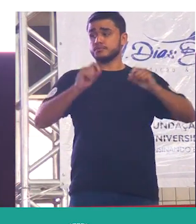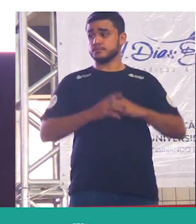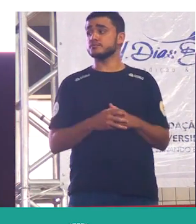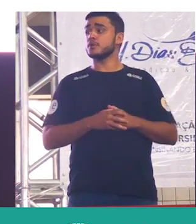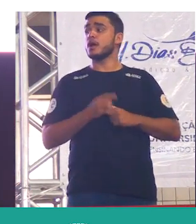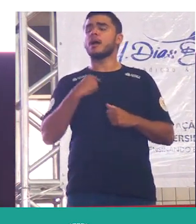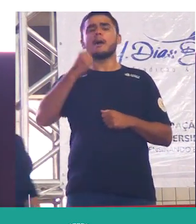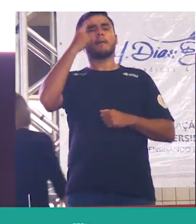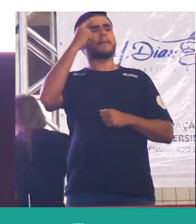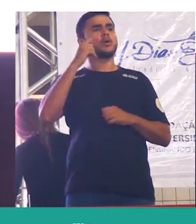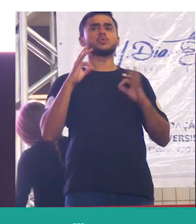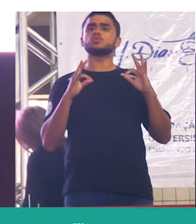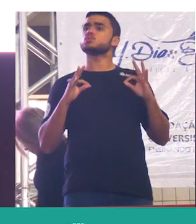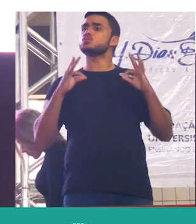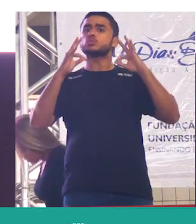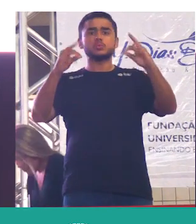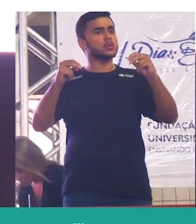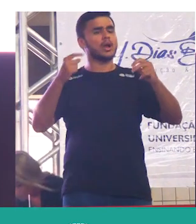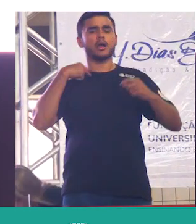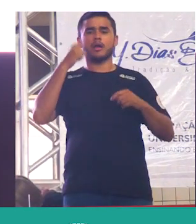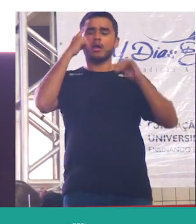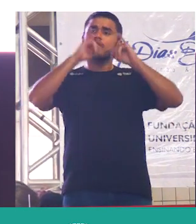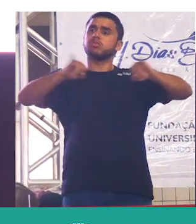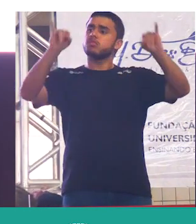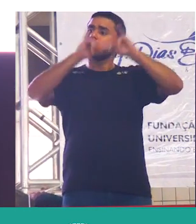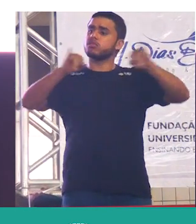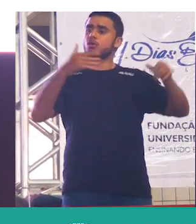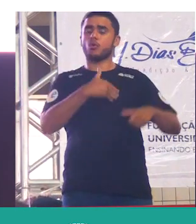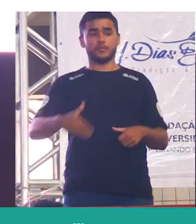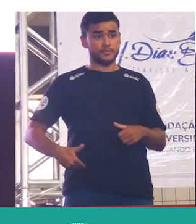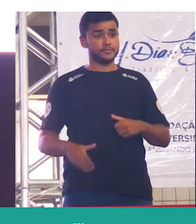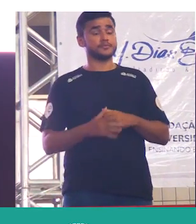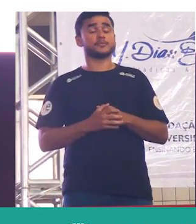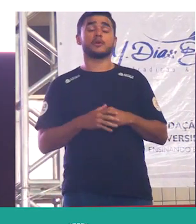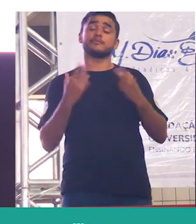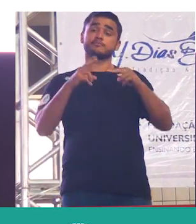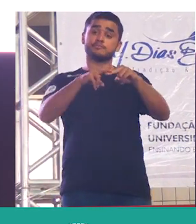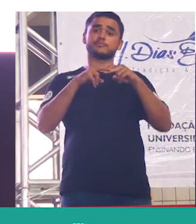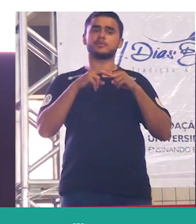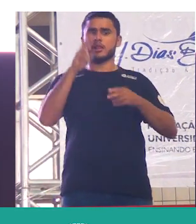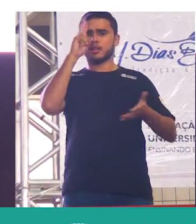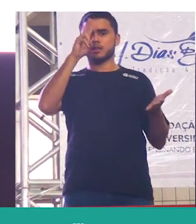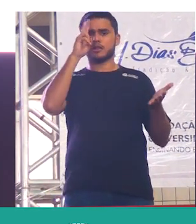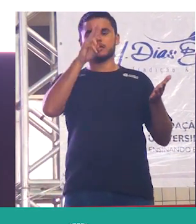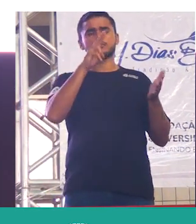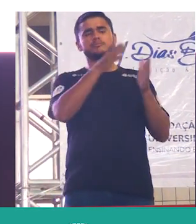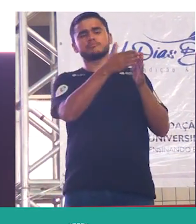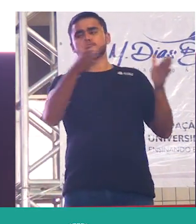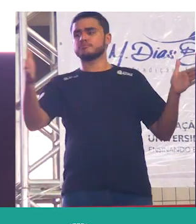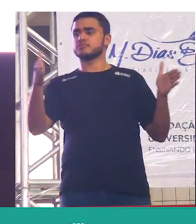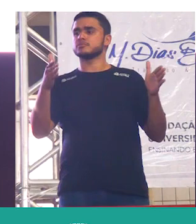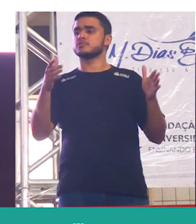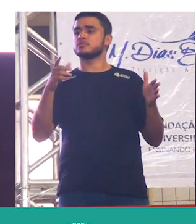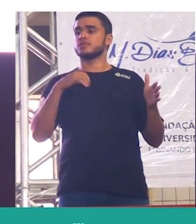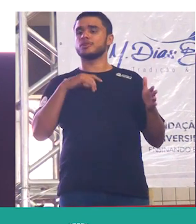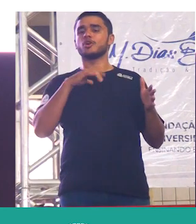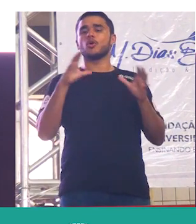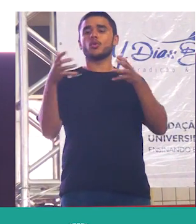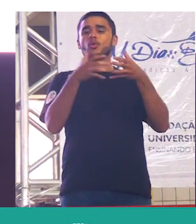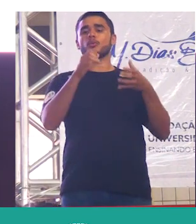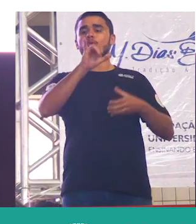era exageradamente divulgado. É nessa época que vai surgir a Jovem